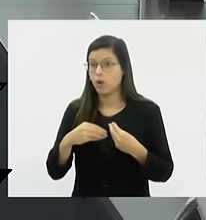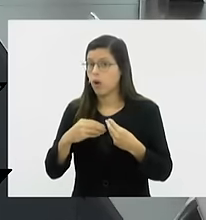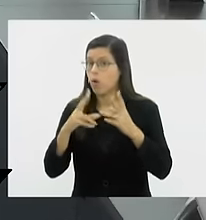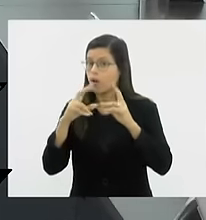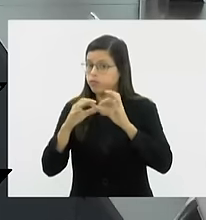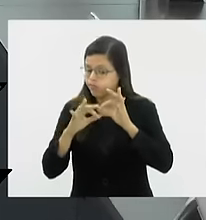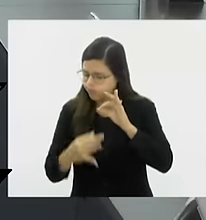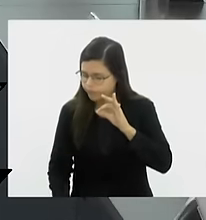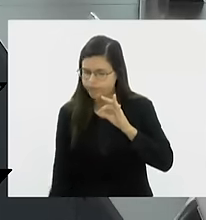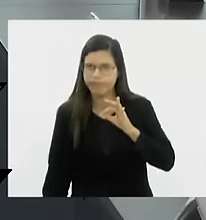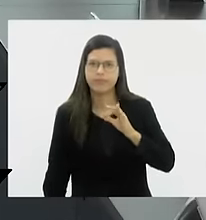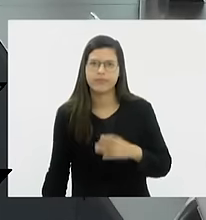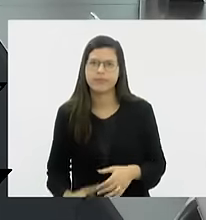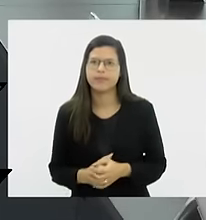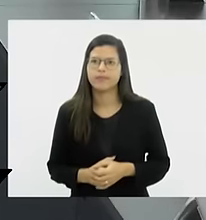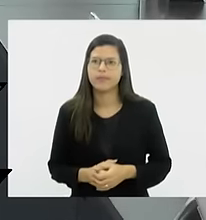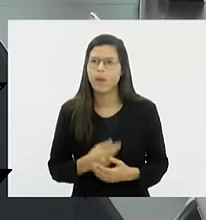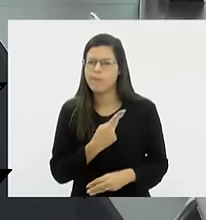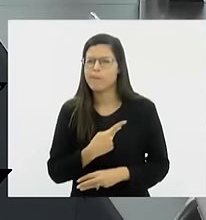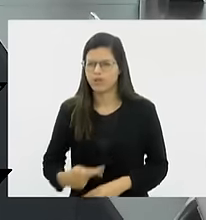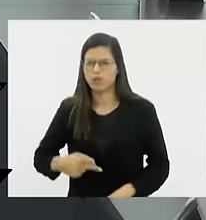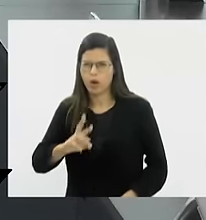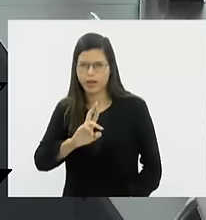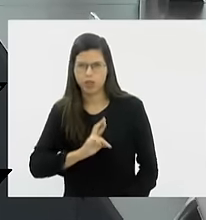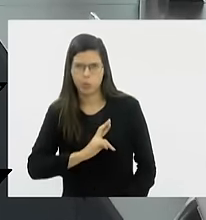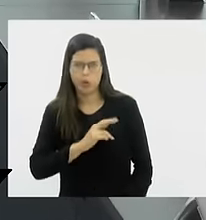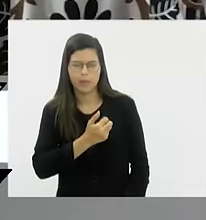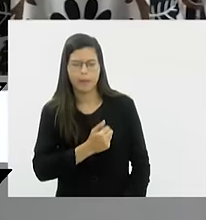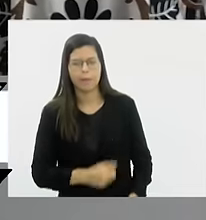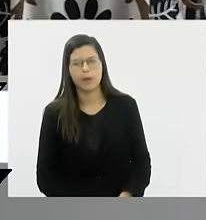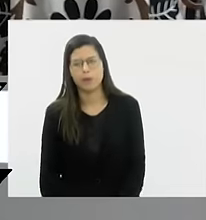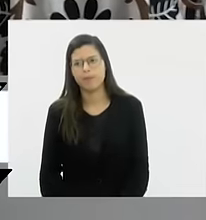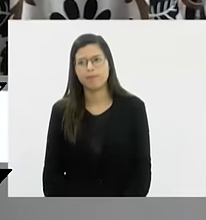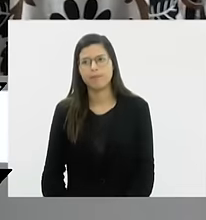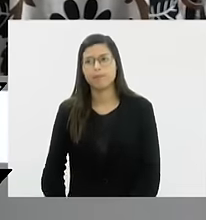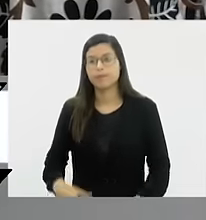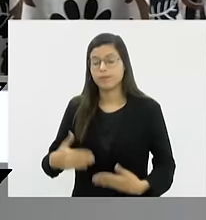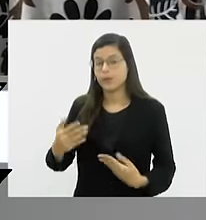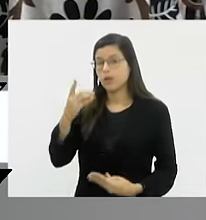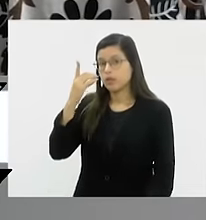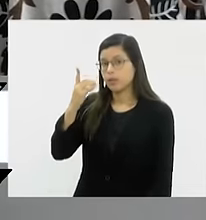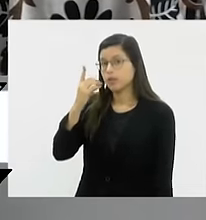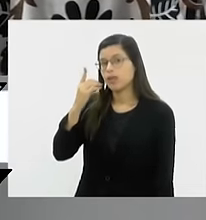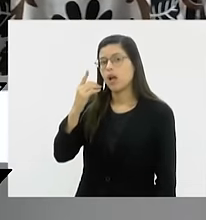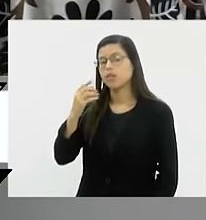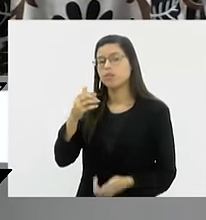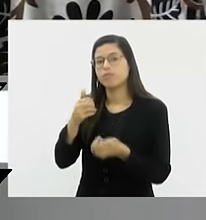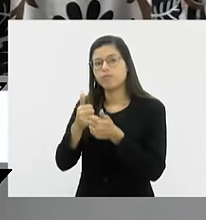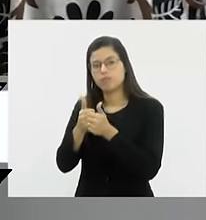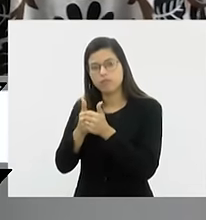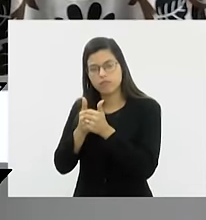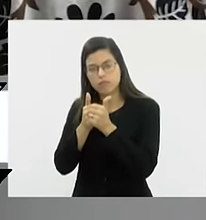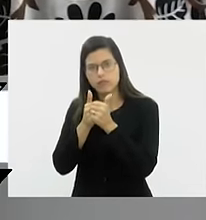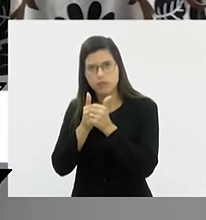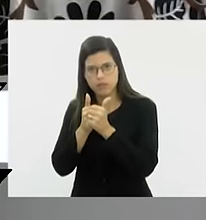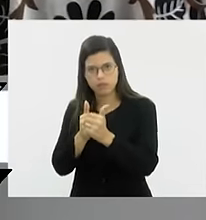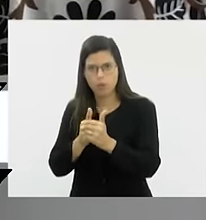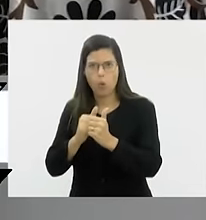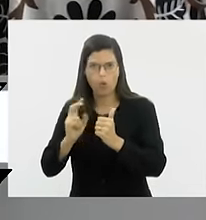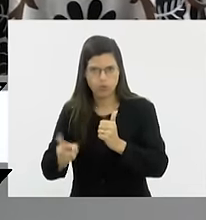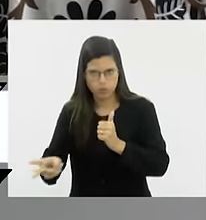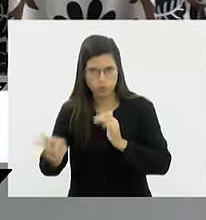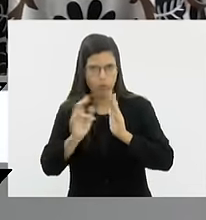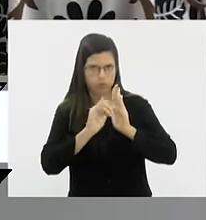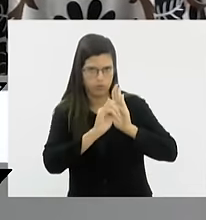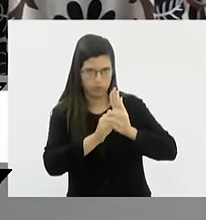deputado. Deixa o presidente responder a pergunta que foi feita aqui. Deputado, então, seguindo, deu-se sequência ao certame,